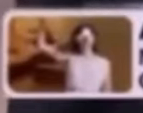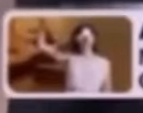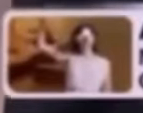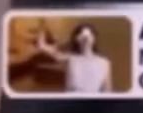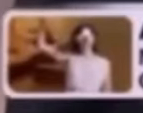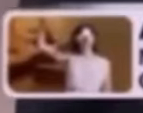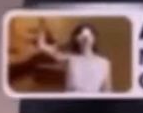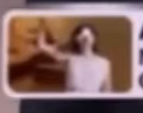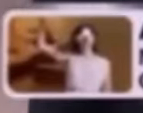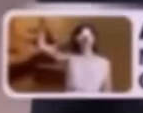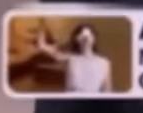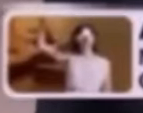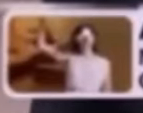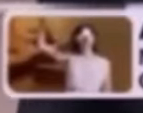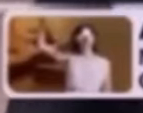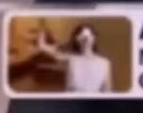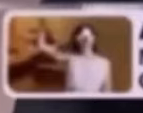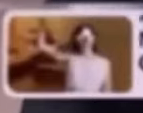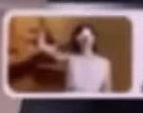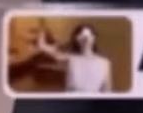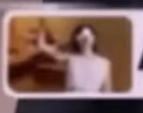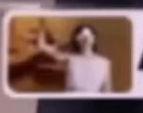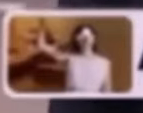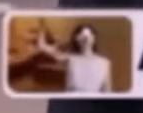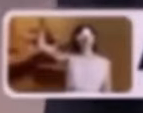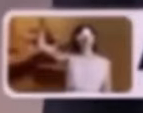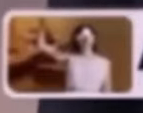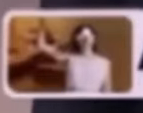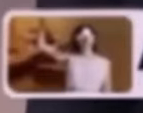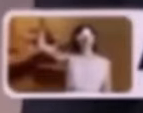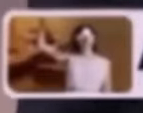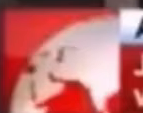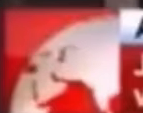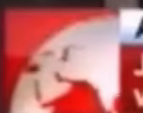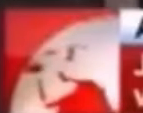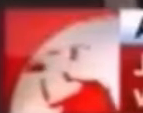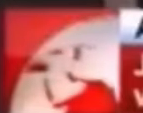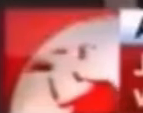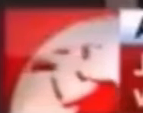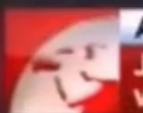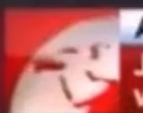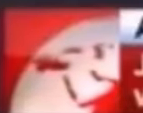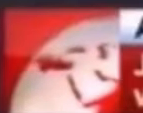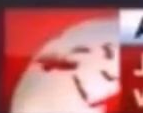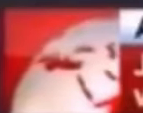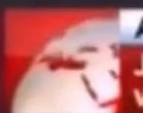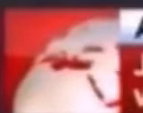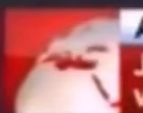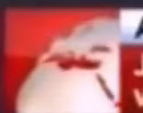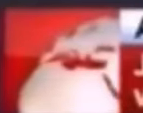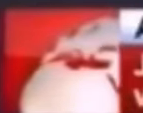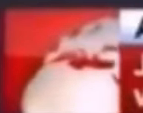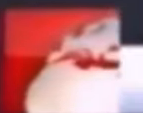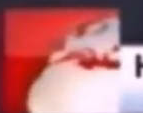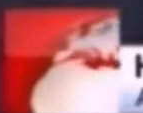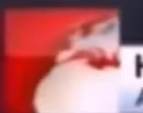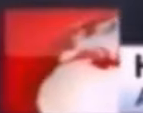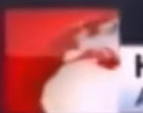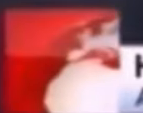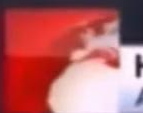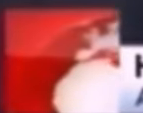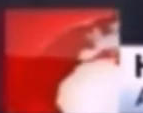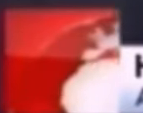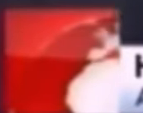arguido ainda assim é uma mancha mais uma na ação H da política e da